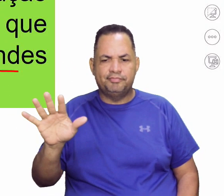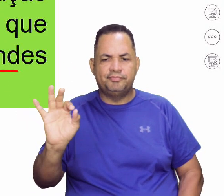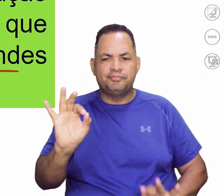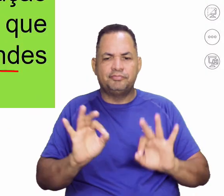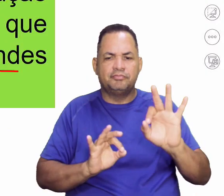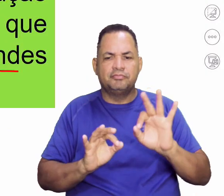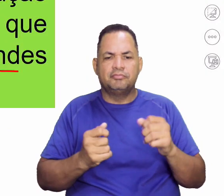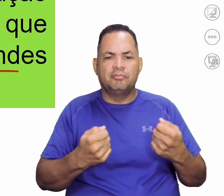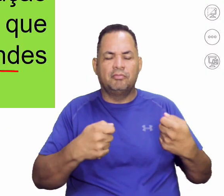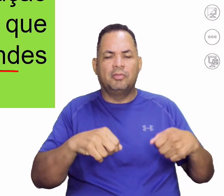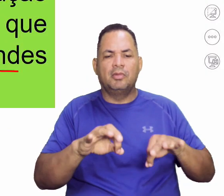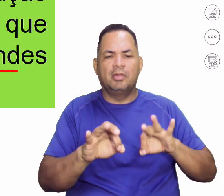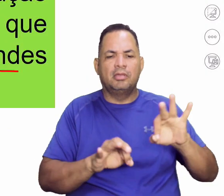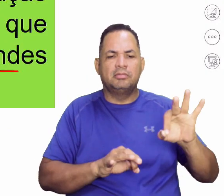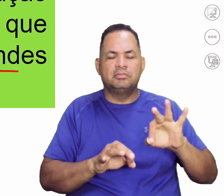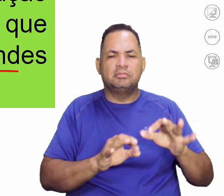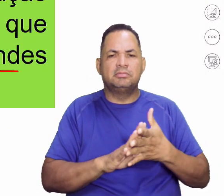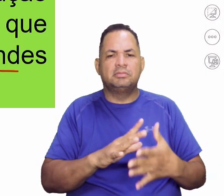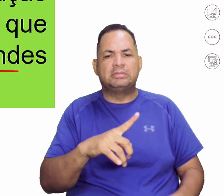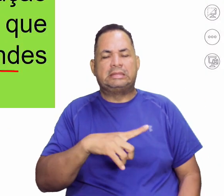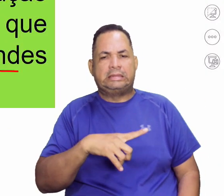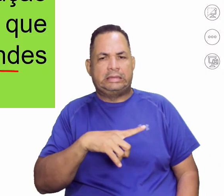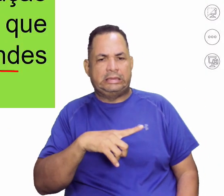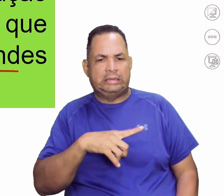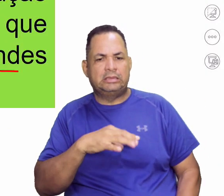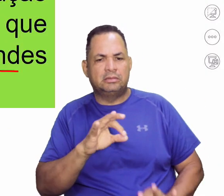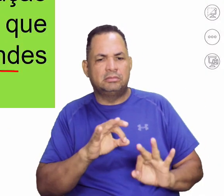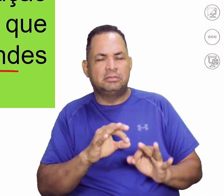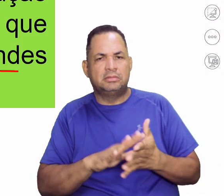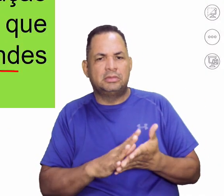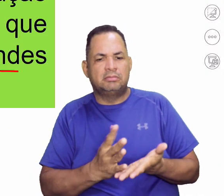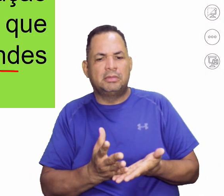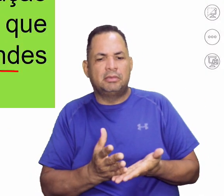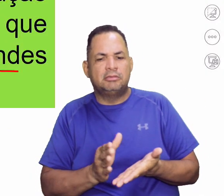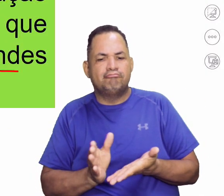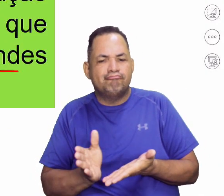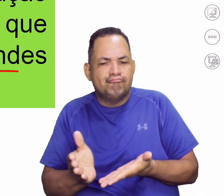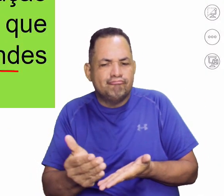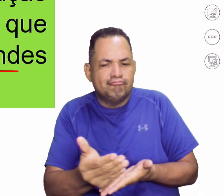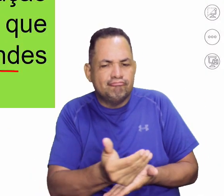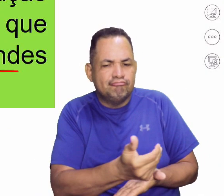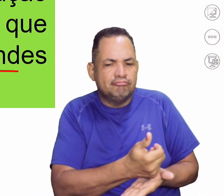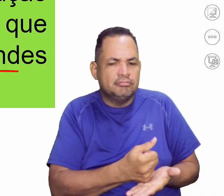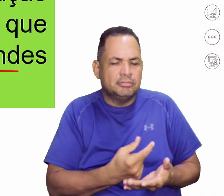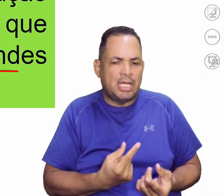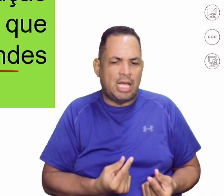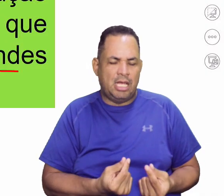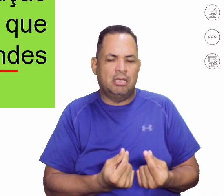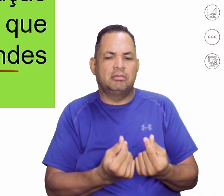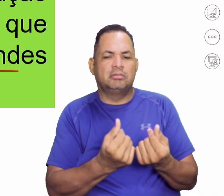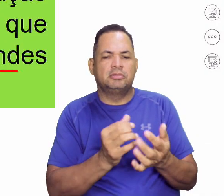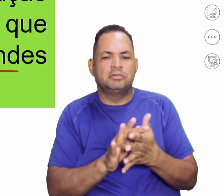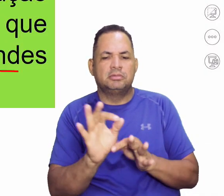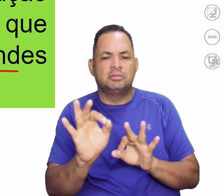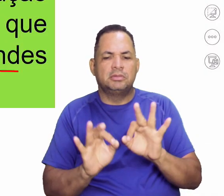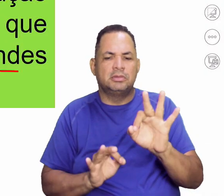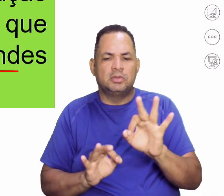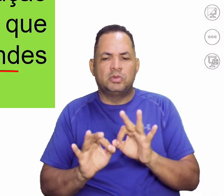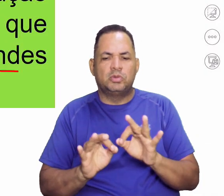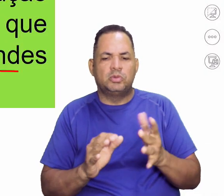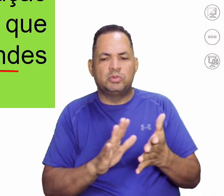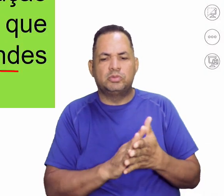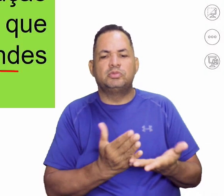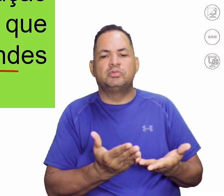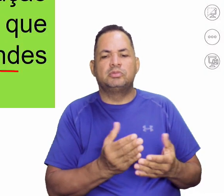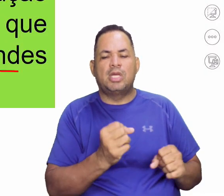territórios eles podem tirar algum tipo de riqueza, certo? E essa riqueza vai servir para a reconstrução dos